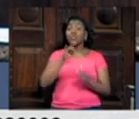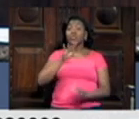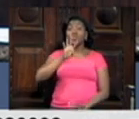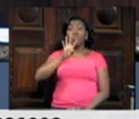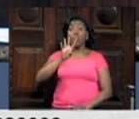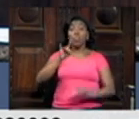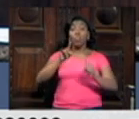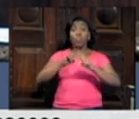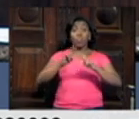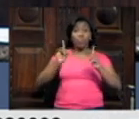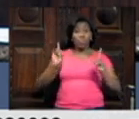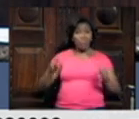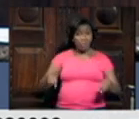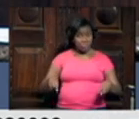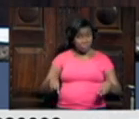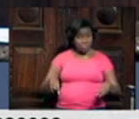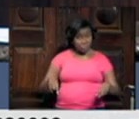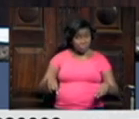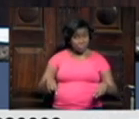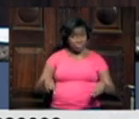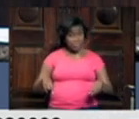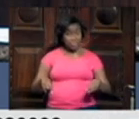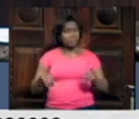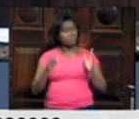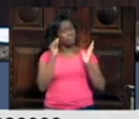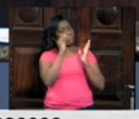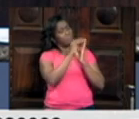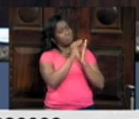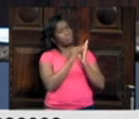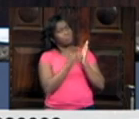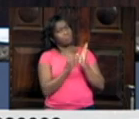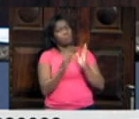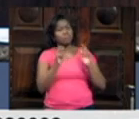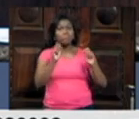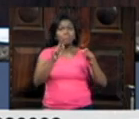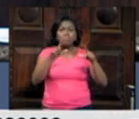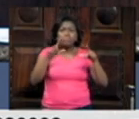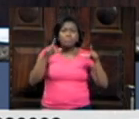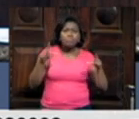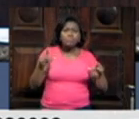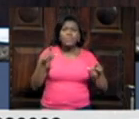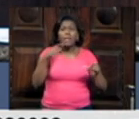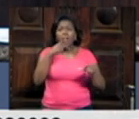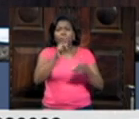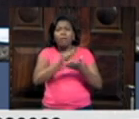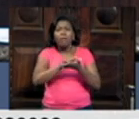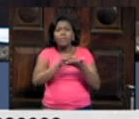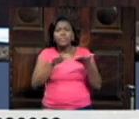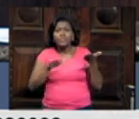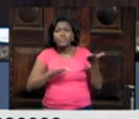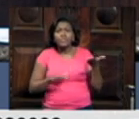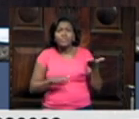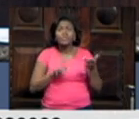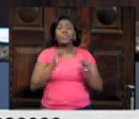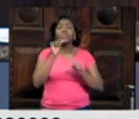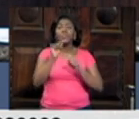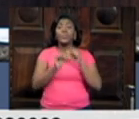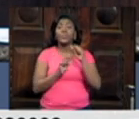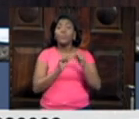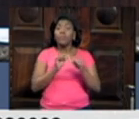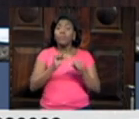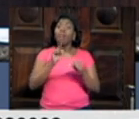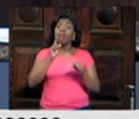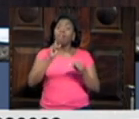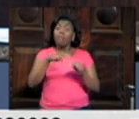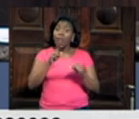4 funcionários. E na sua descrição, ela alega que atividade semelhante em outras unidades do Estado,